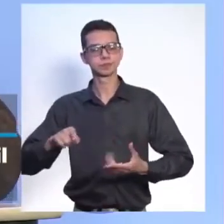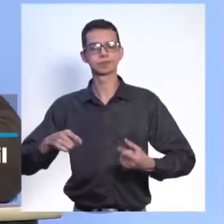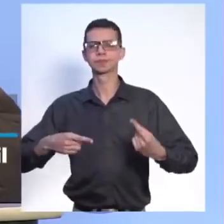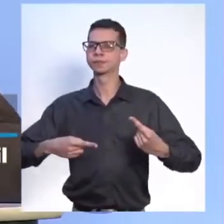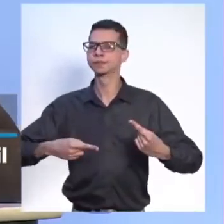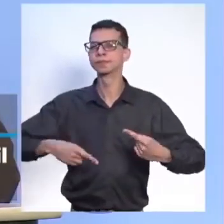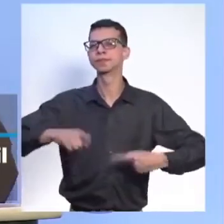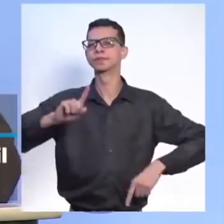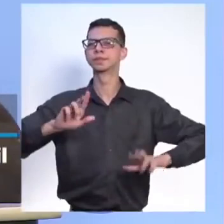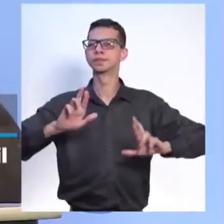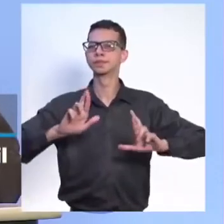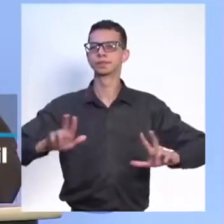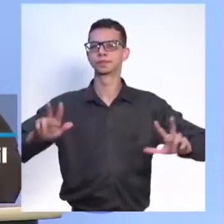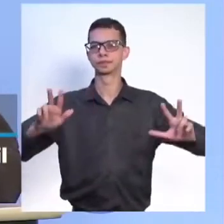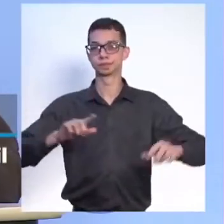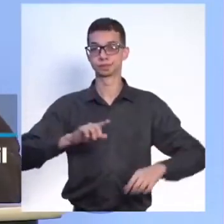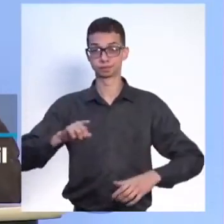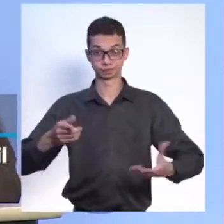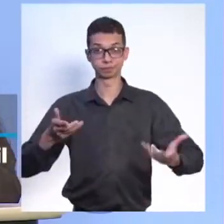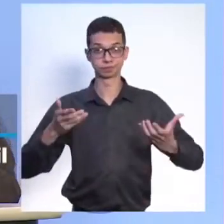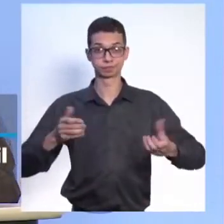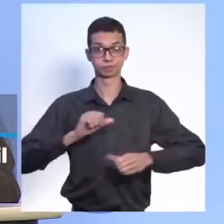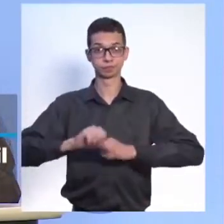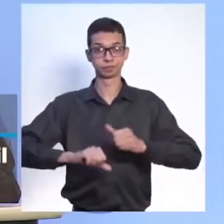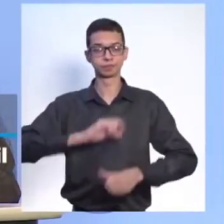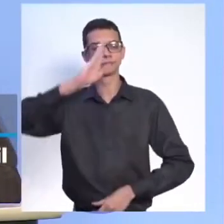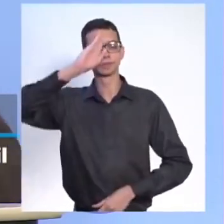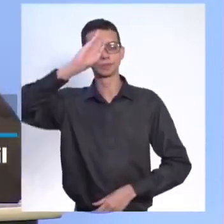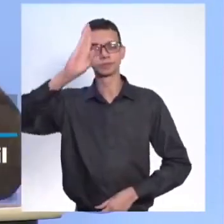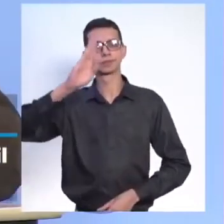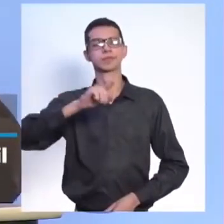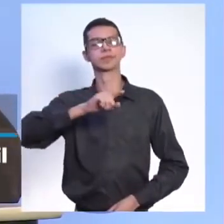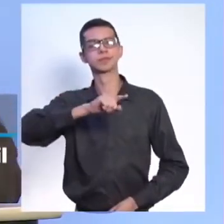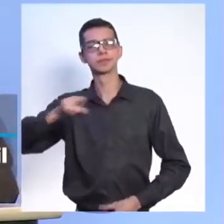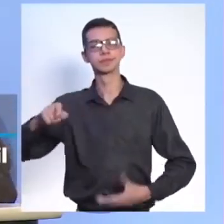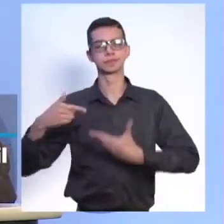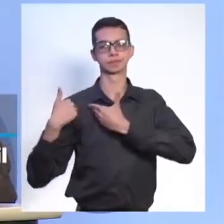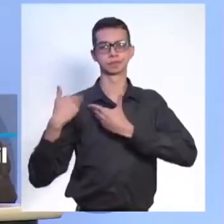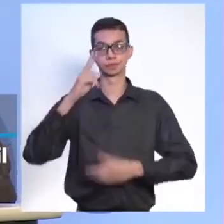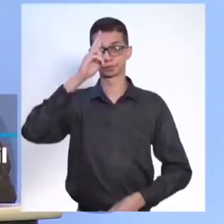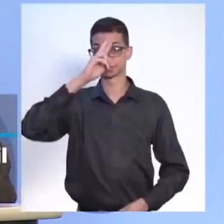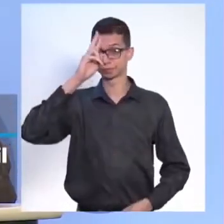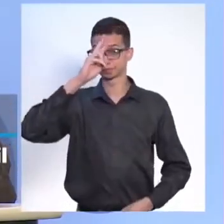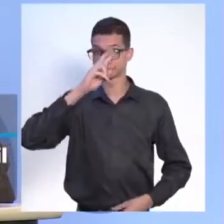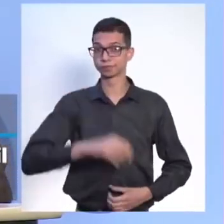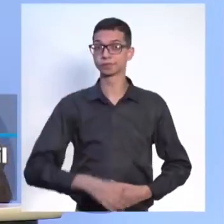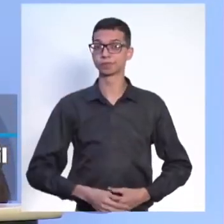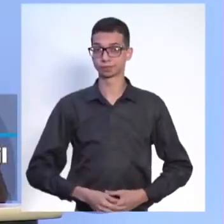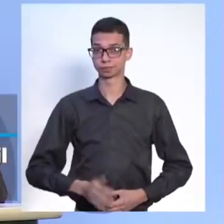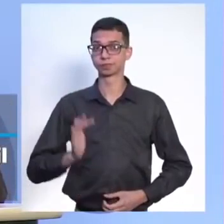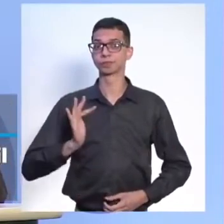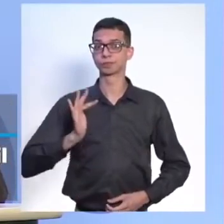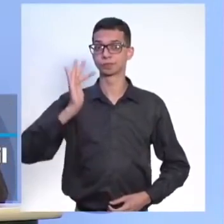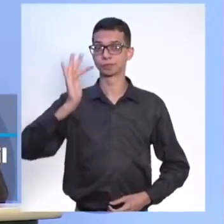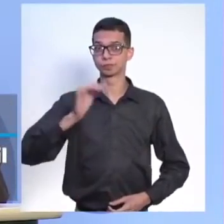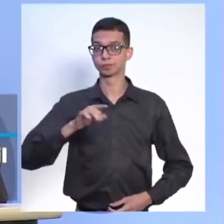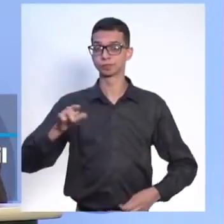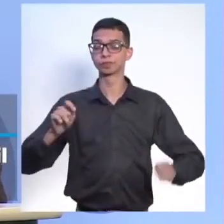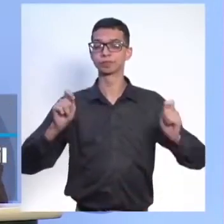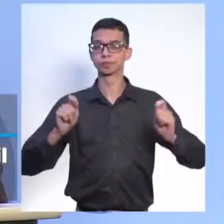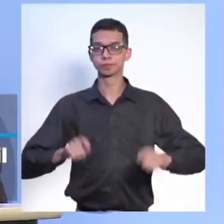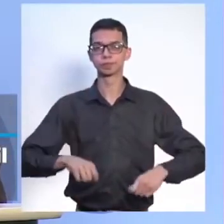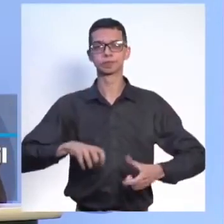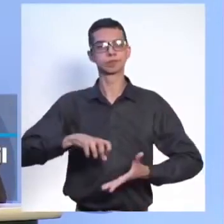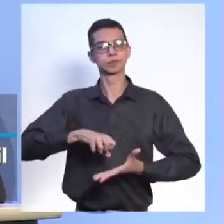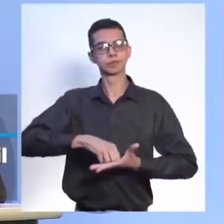são protagonistas dessa história e vocês podem no futuro aí se candidatar aos cargos públicos